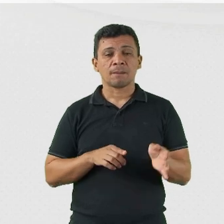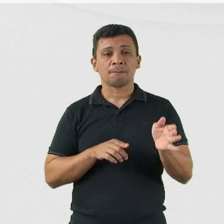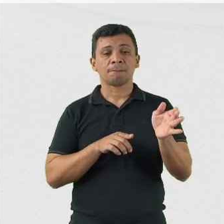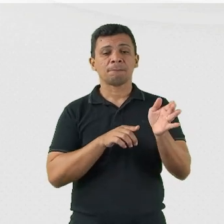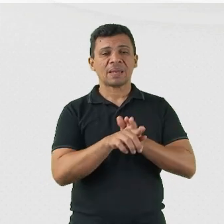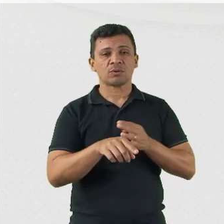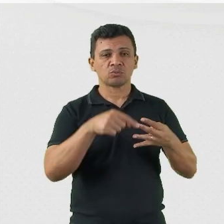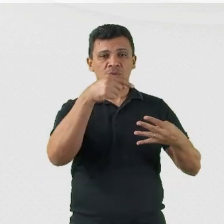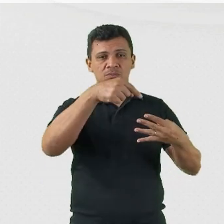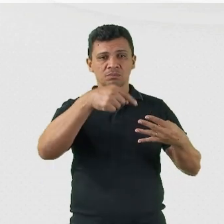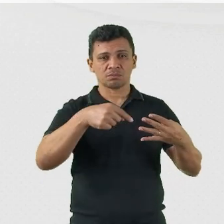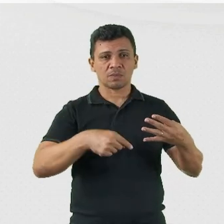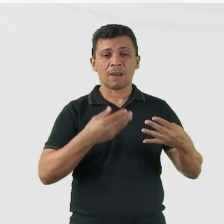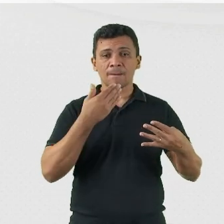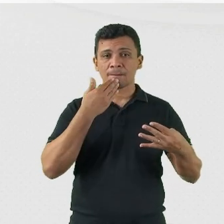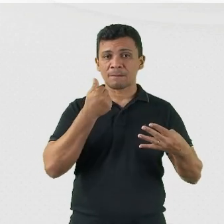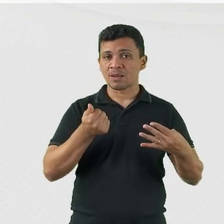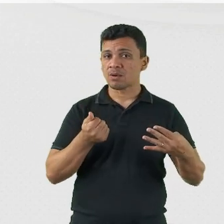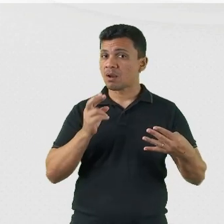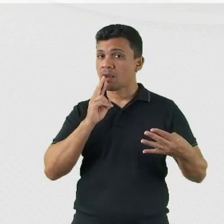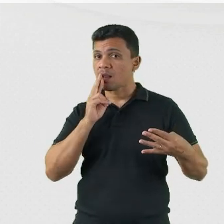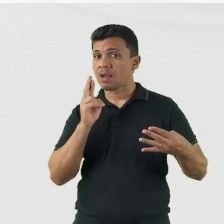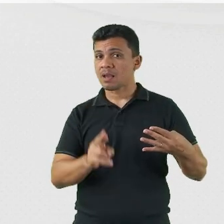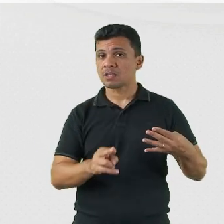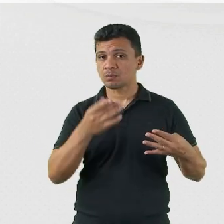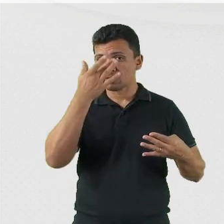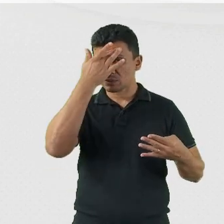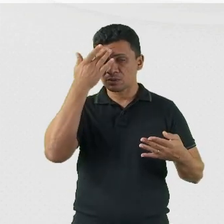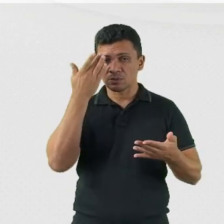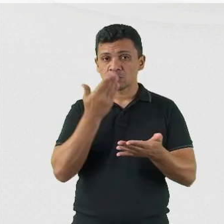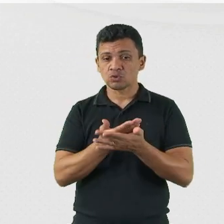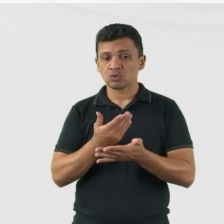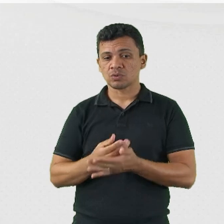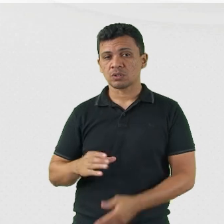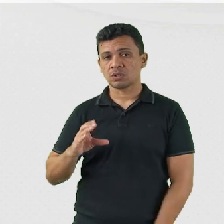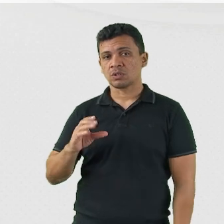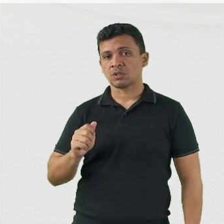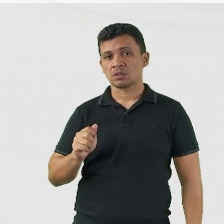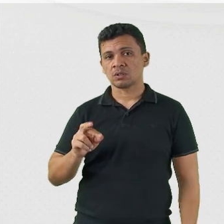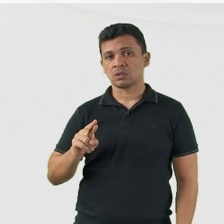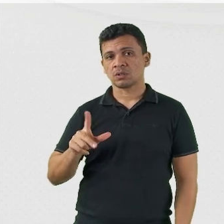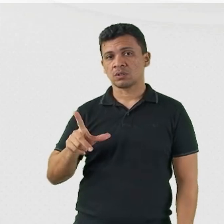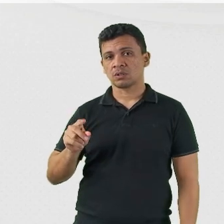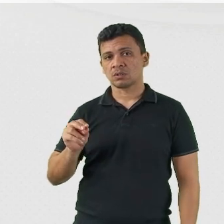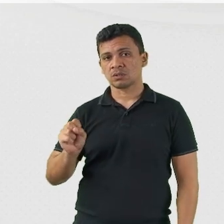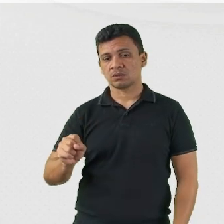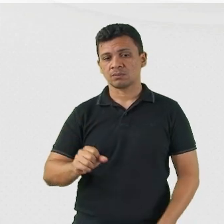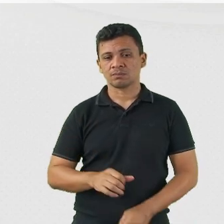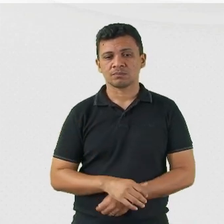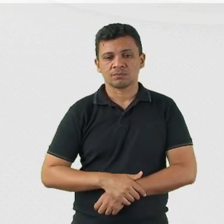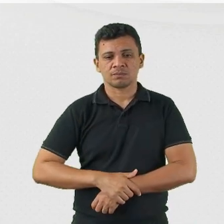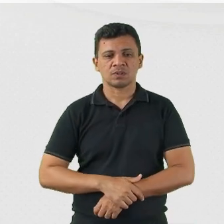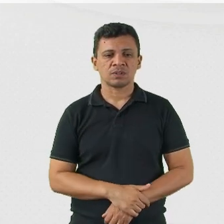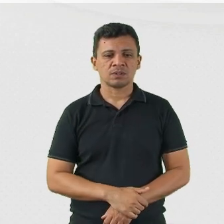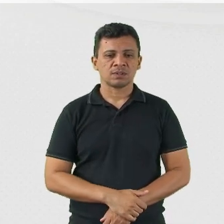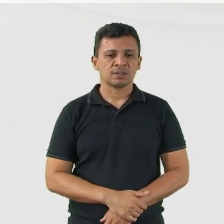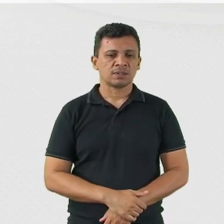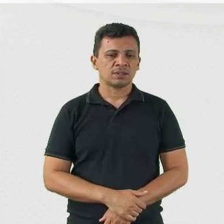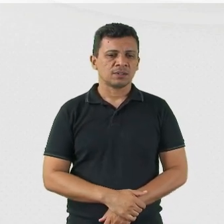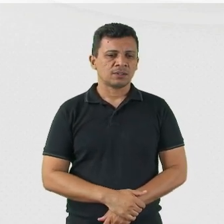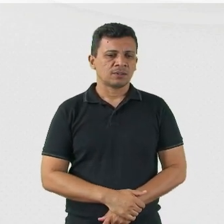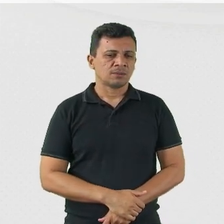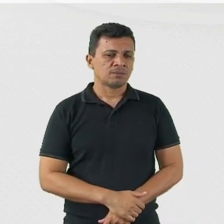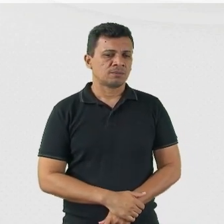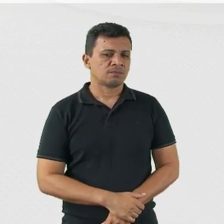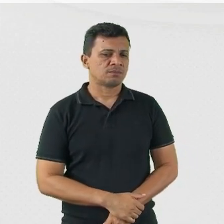pergunta mais adequada para a resposta do estudante Carlos? O que o estudante respondeu? I go on foot.